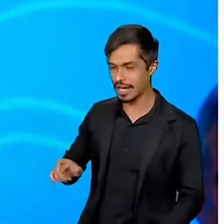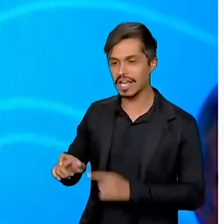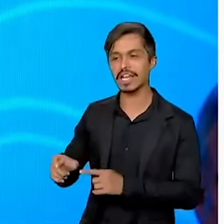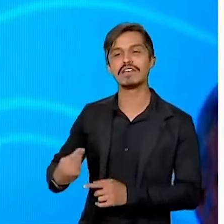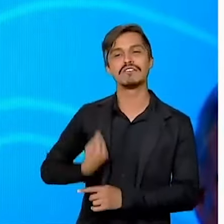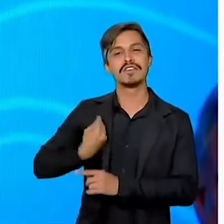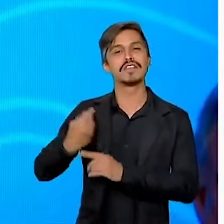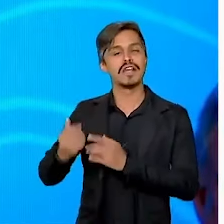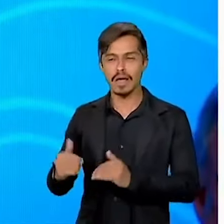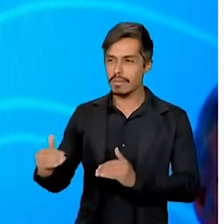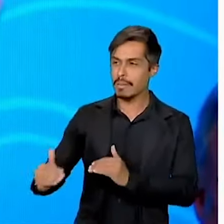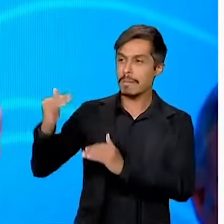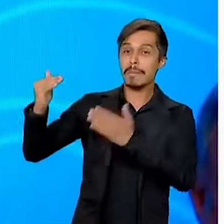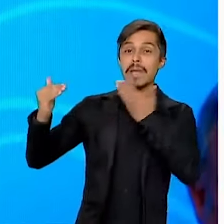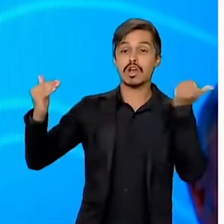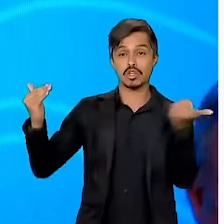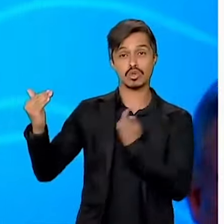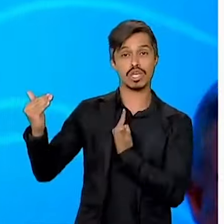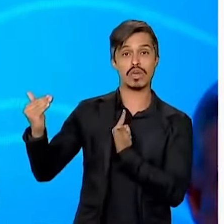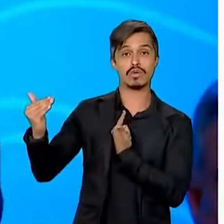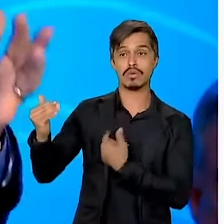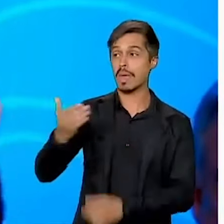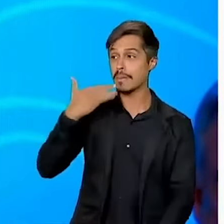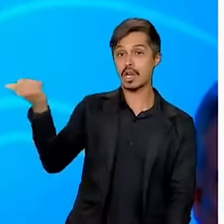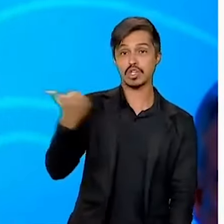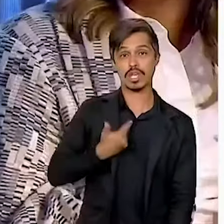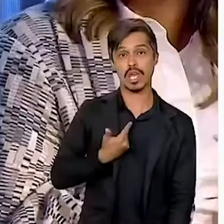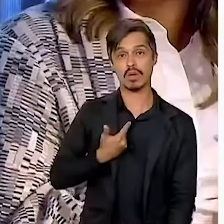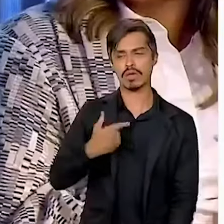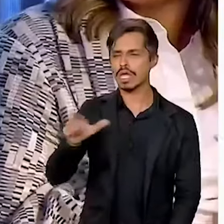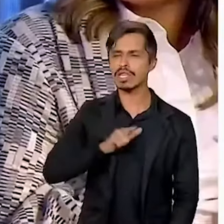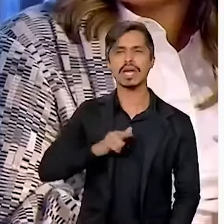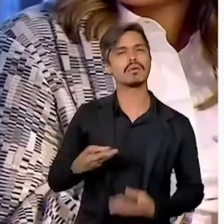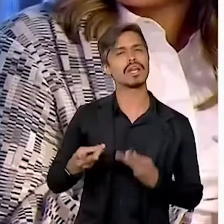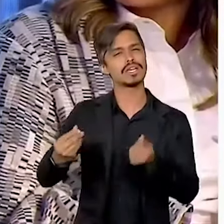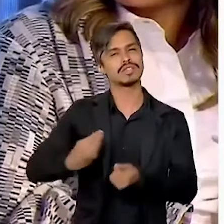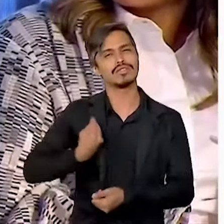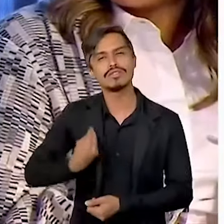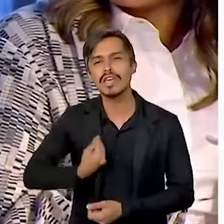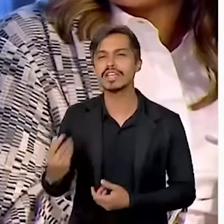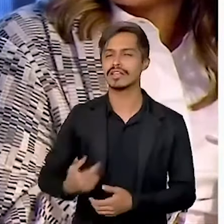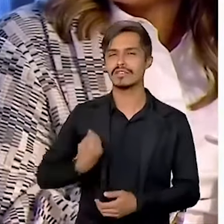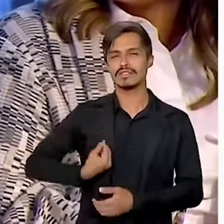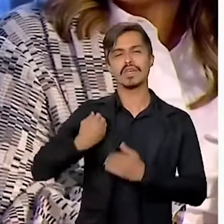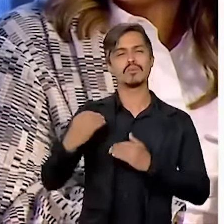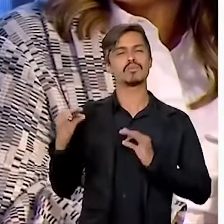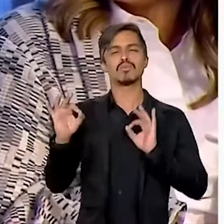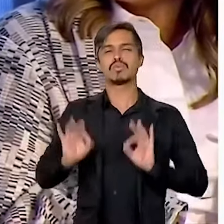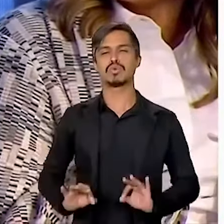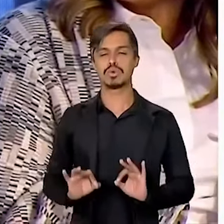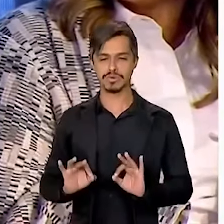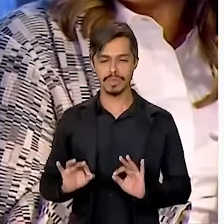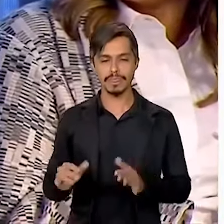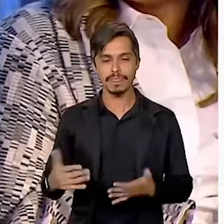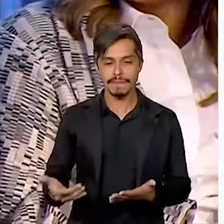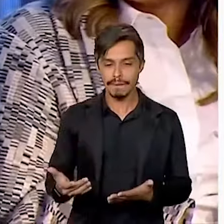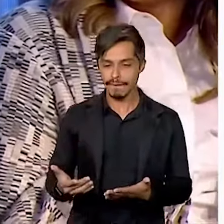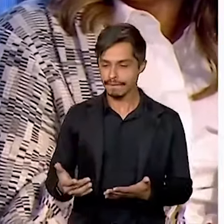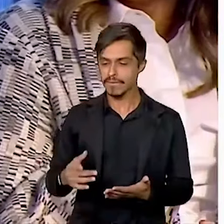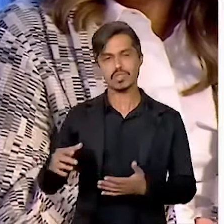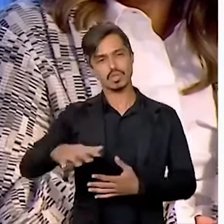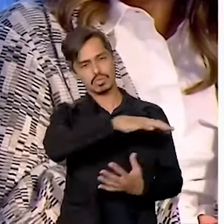viveram. Ter uma melhor qualidade de vida, melhor qualidade de educação, viver em harmonia. É esse mundo que a gente está